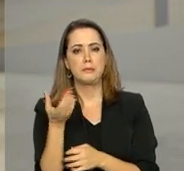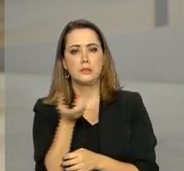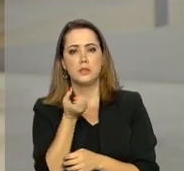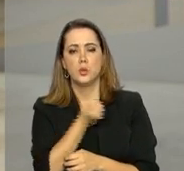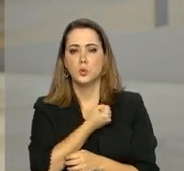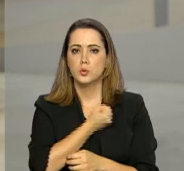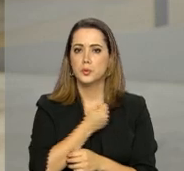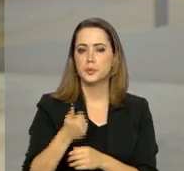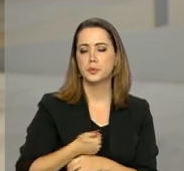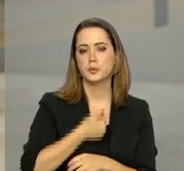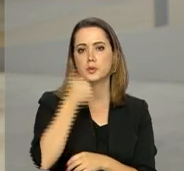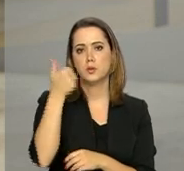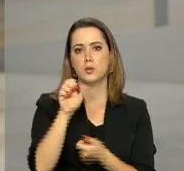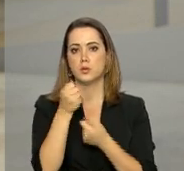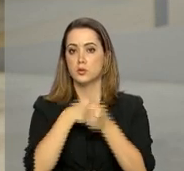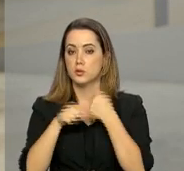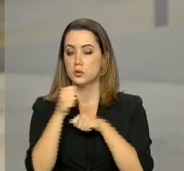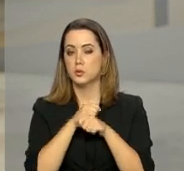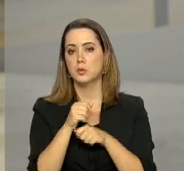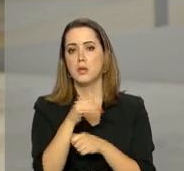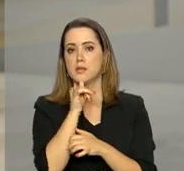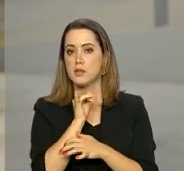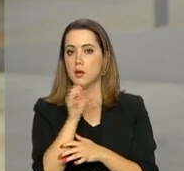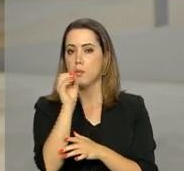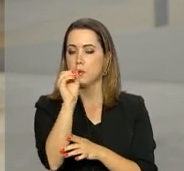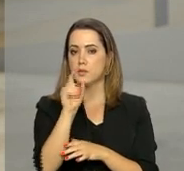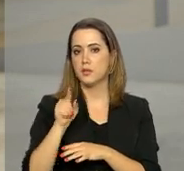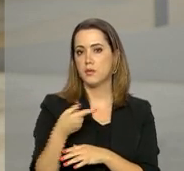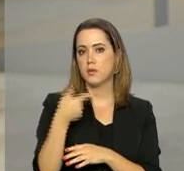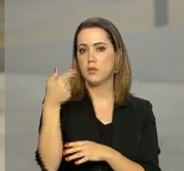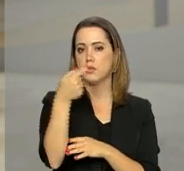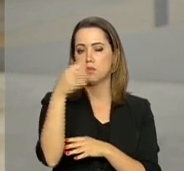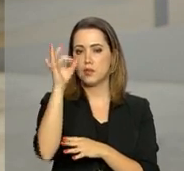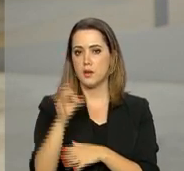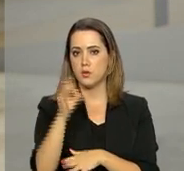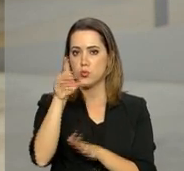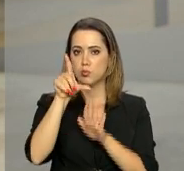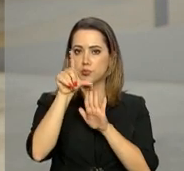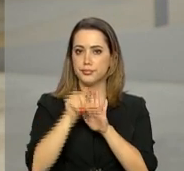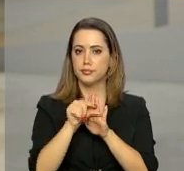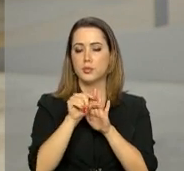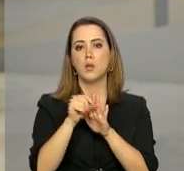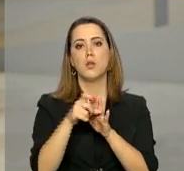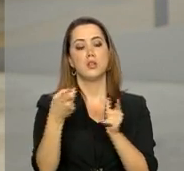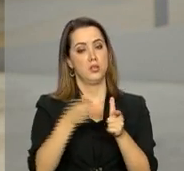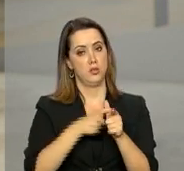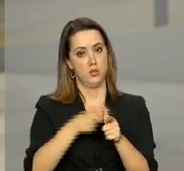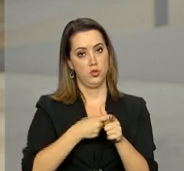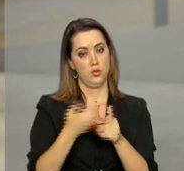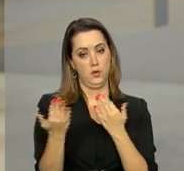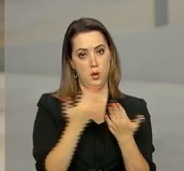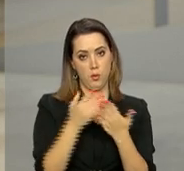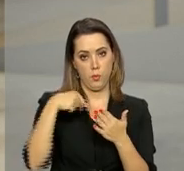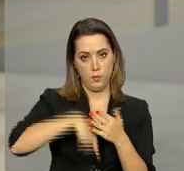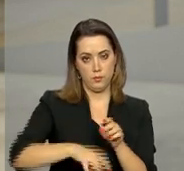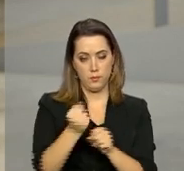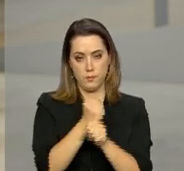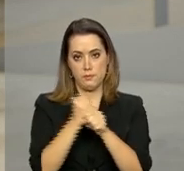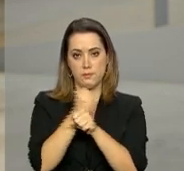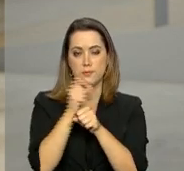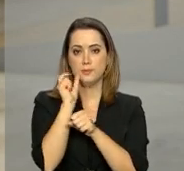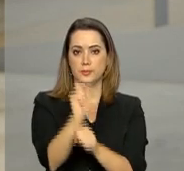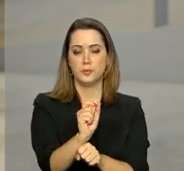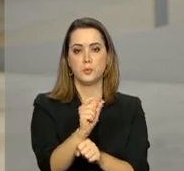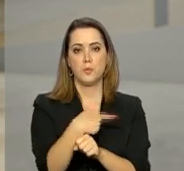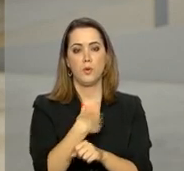economia, como, por exemplo, uma redução de 0,7% no déficit das contas públicas em relação a esse ano. Para isso, o